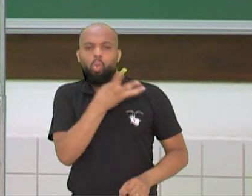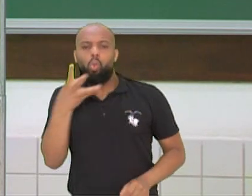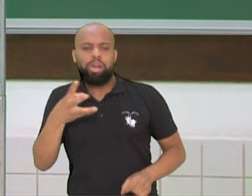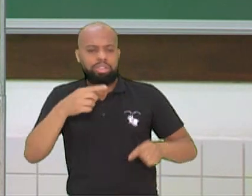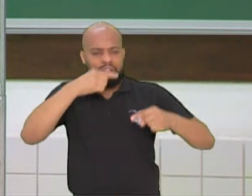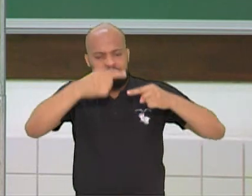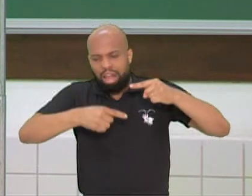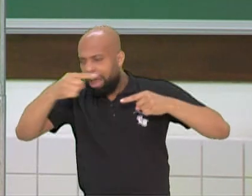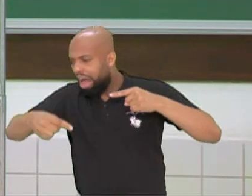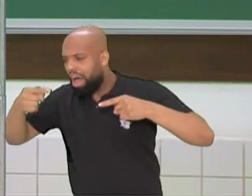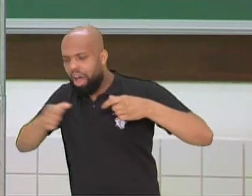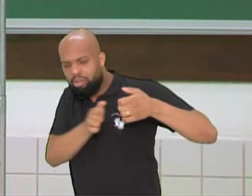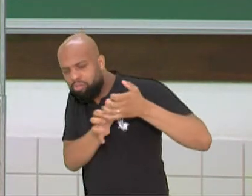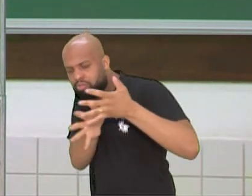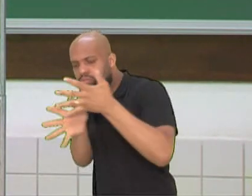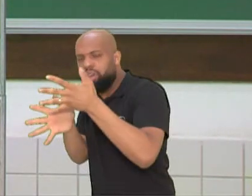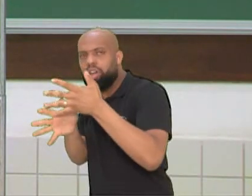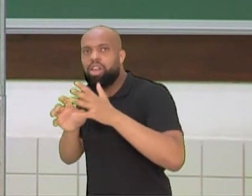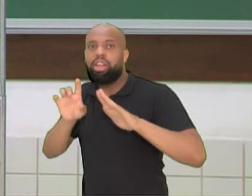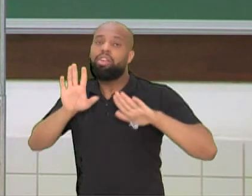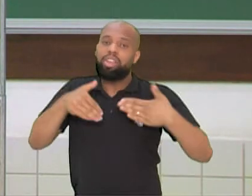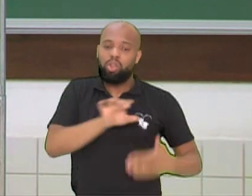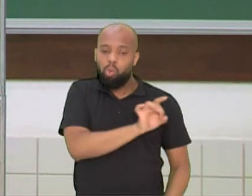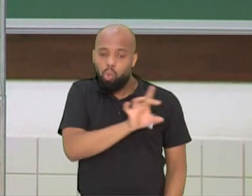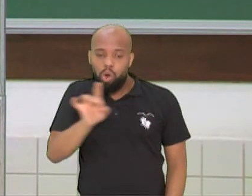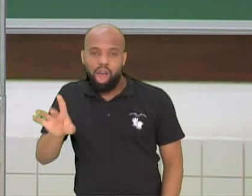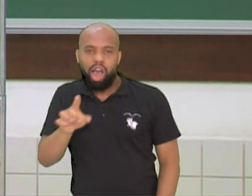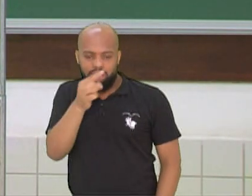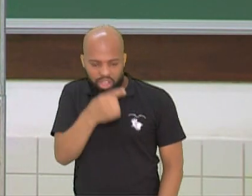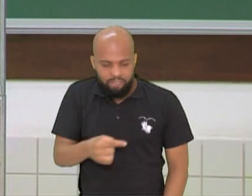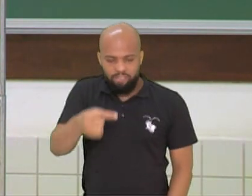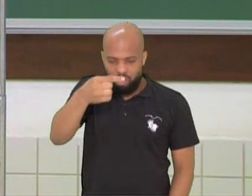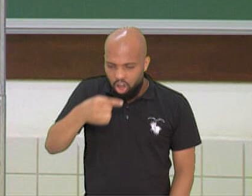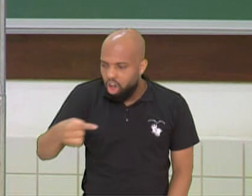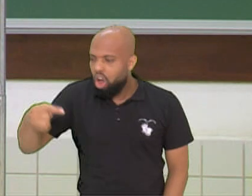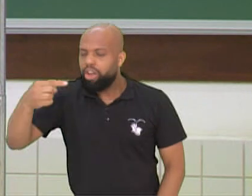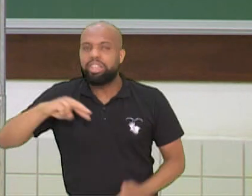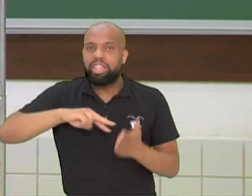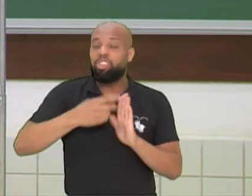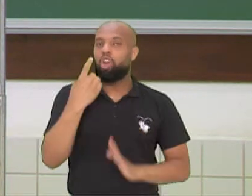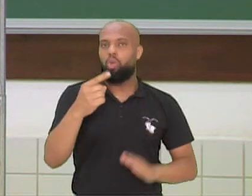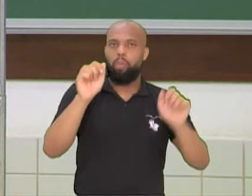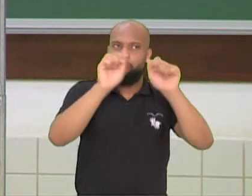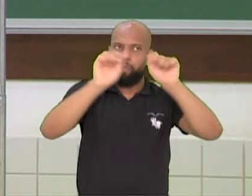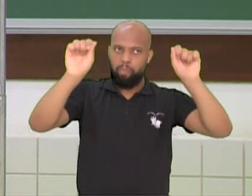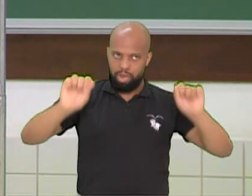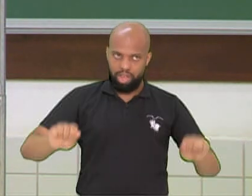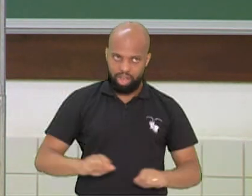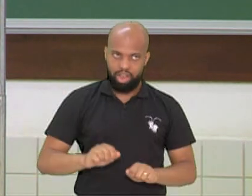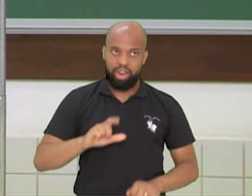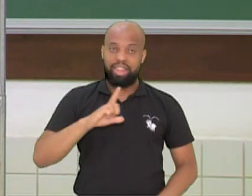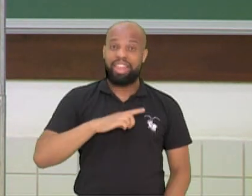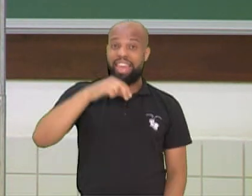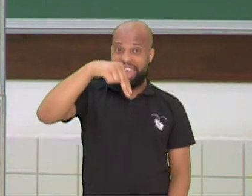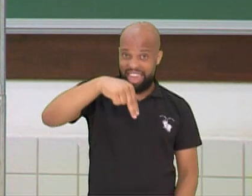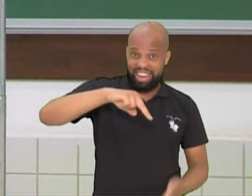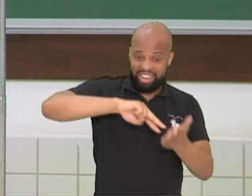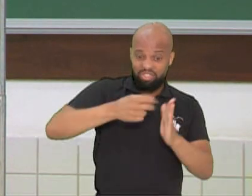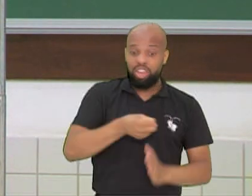áreas, tá bom? Então, cada volta delimita uma área. Então, você vai ter aqui o número de voltas ou o número de espiras desse